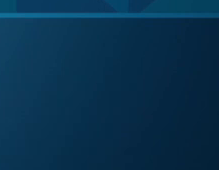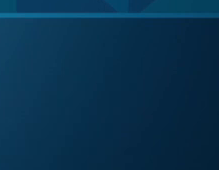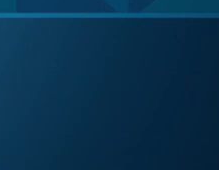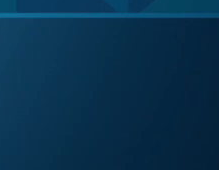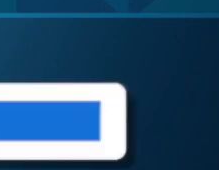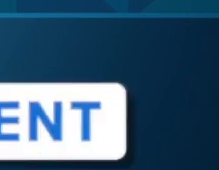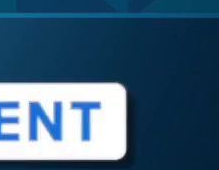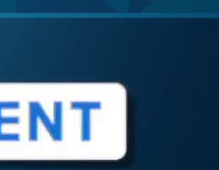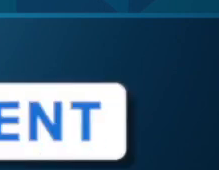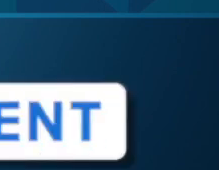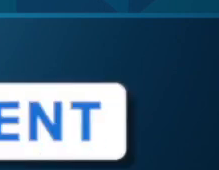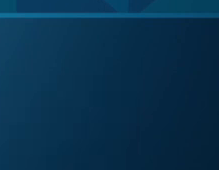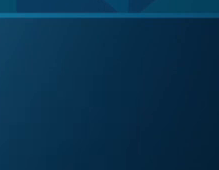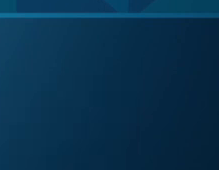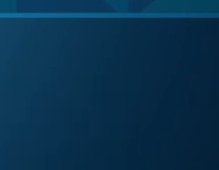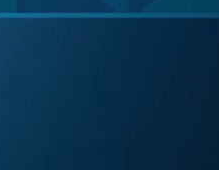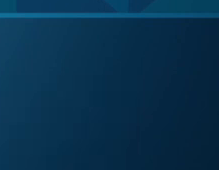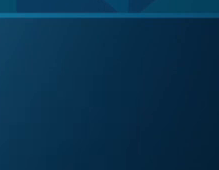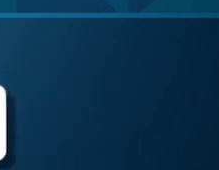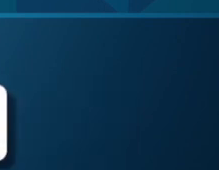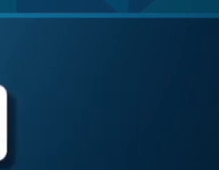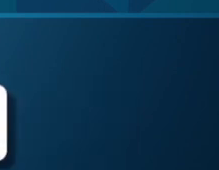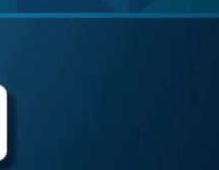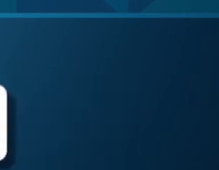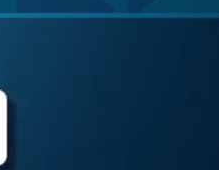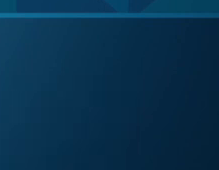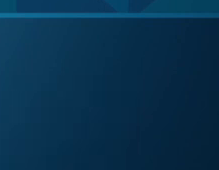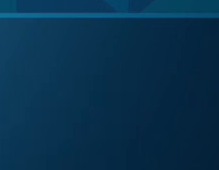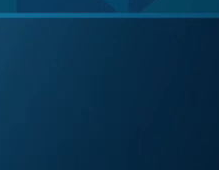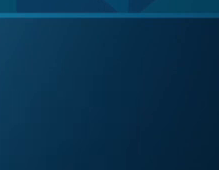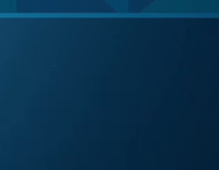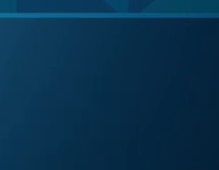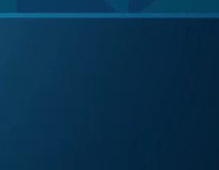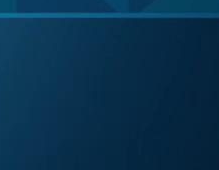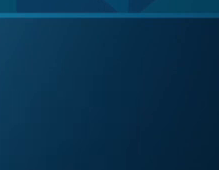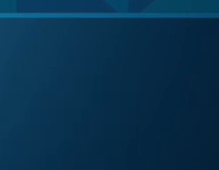notificação. Fo comentário, no fahetutang, ba media social, siraseluk.